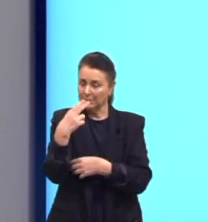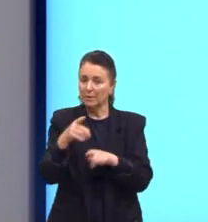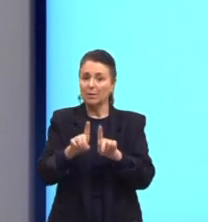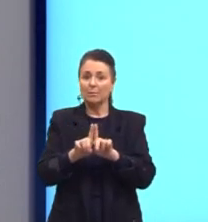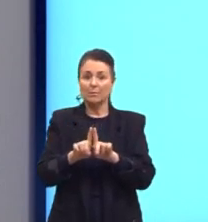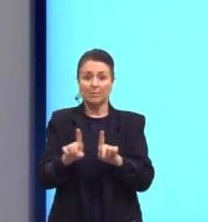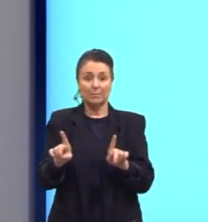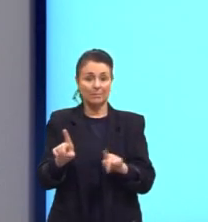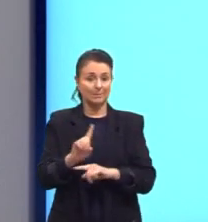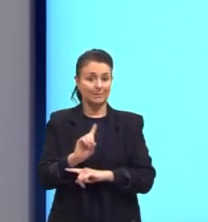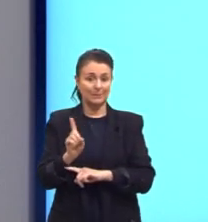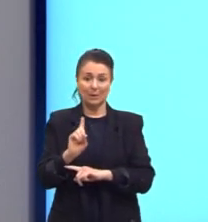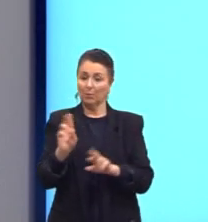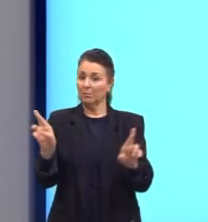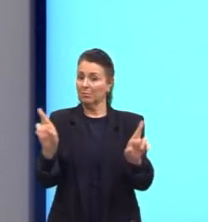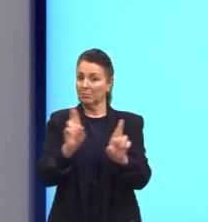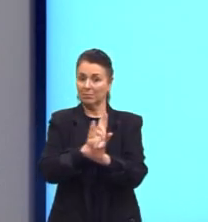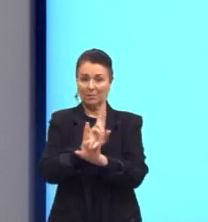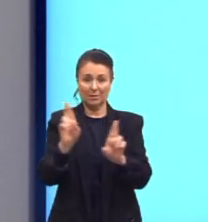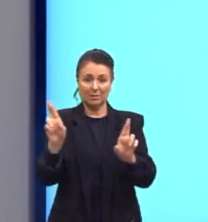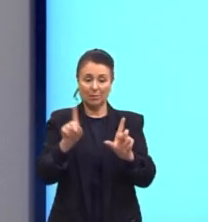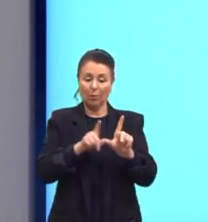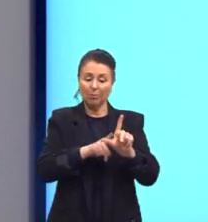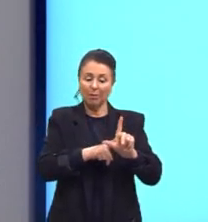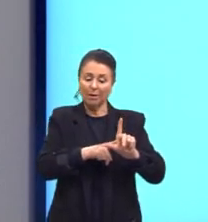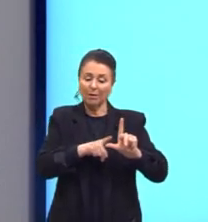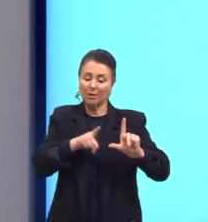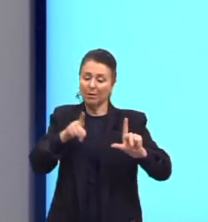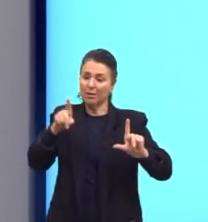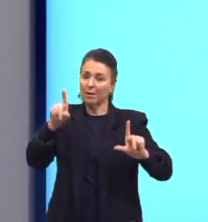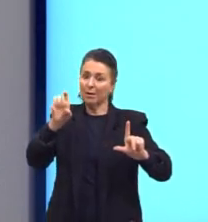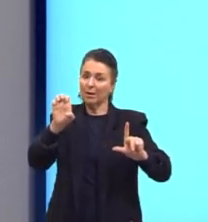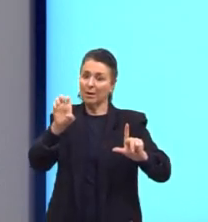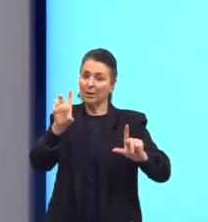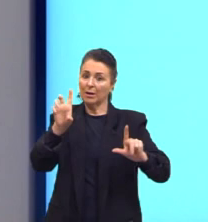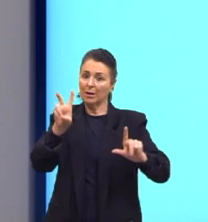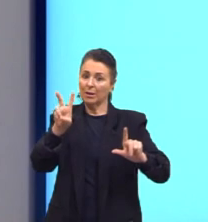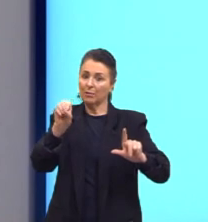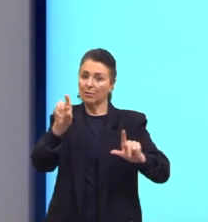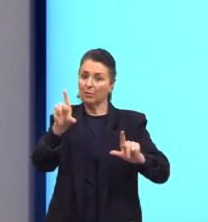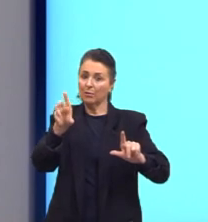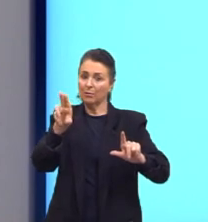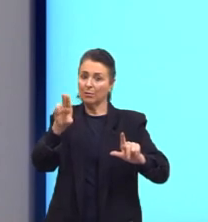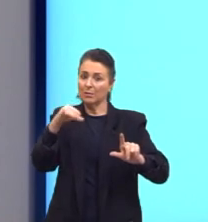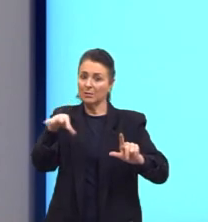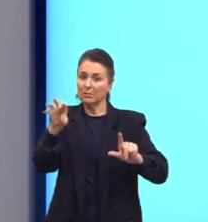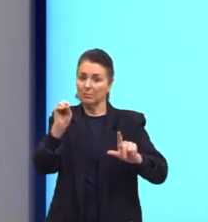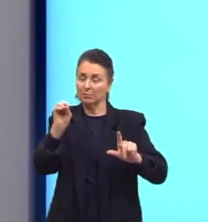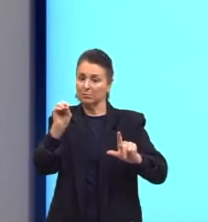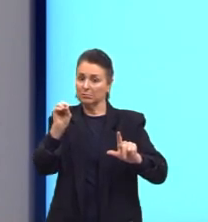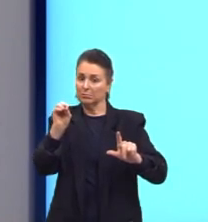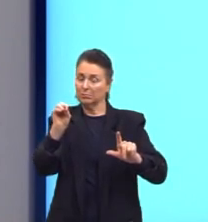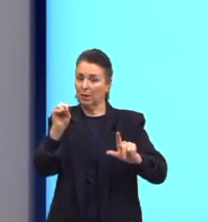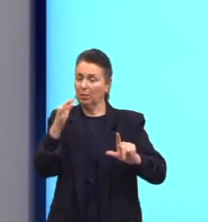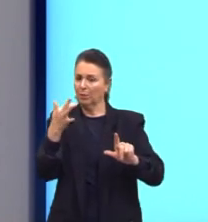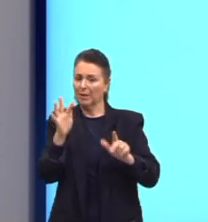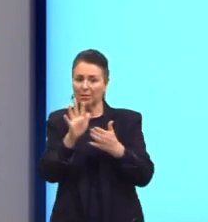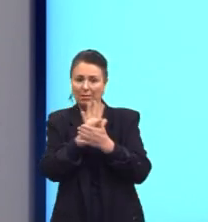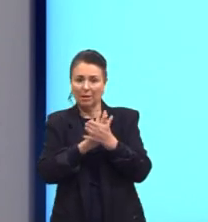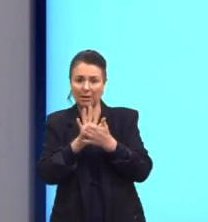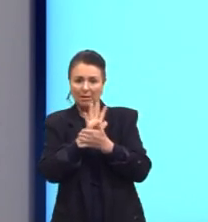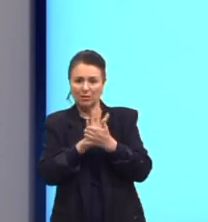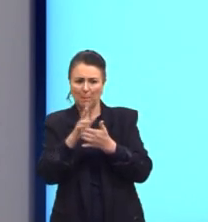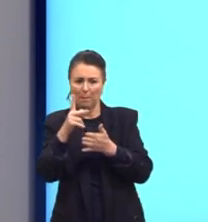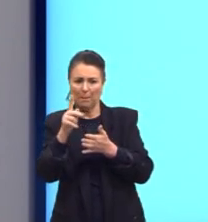não se relacionam evolutivamente elas não tem parentesco evolutivo tá então Isso se chama